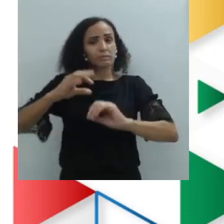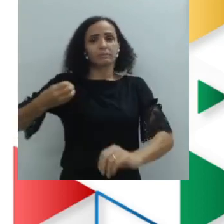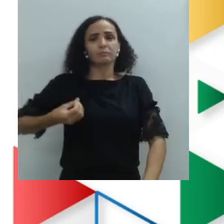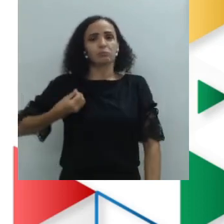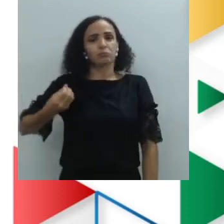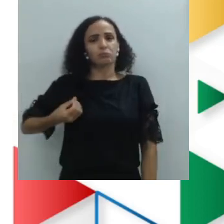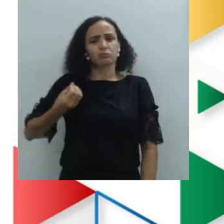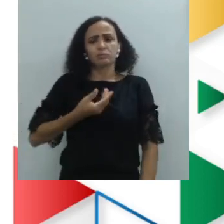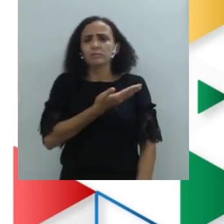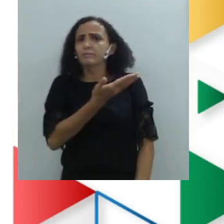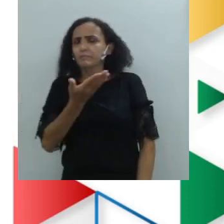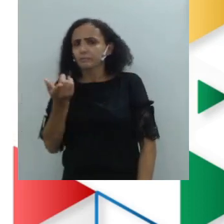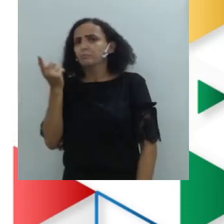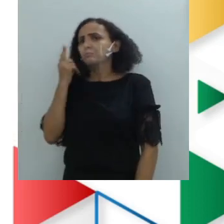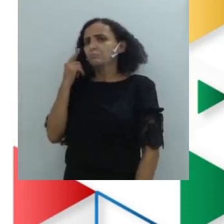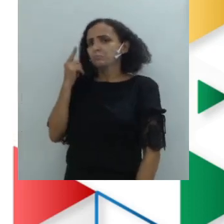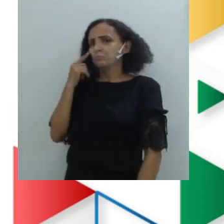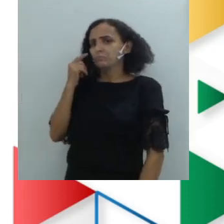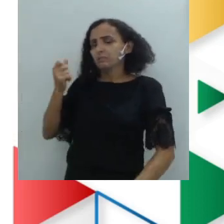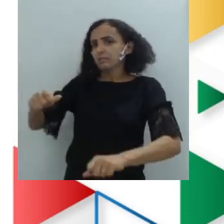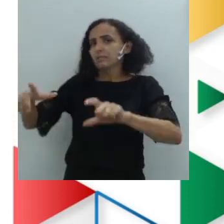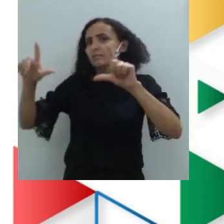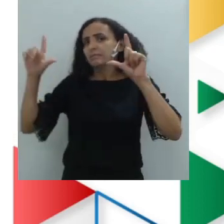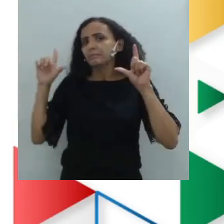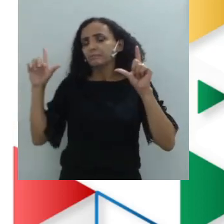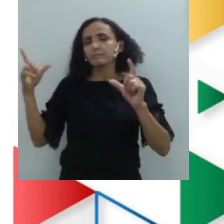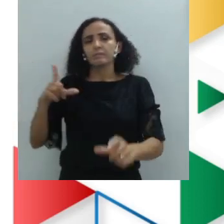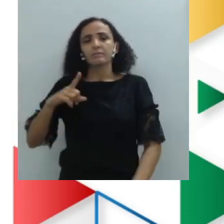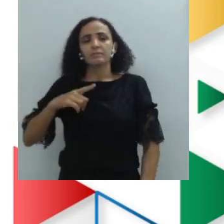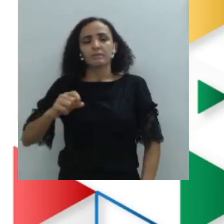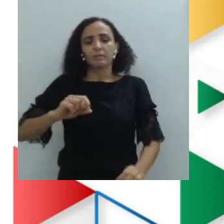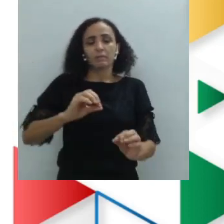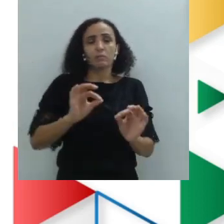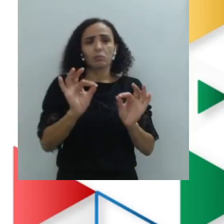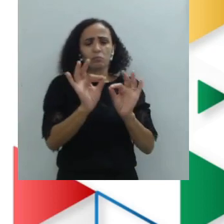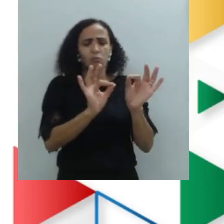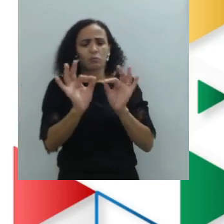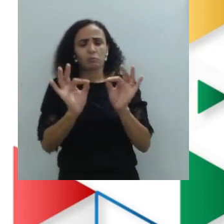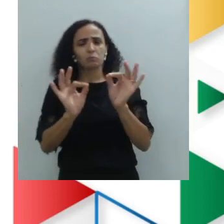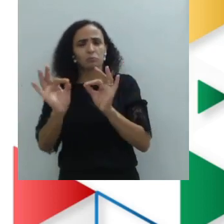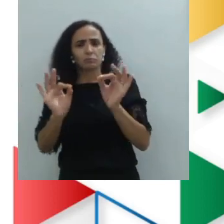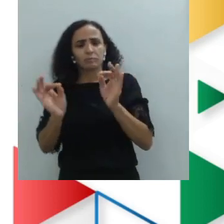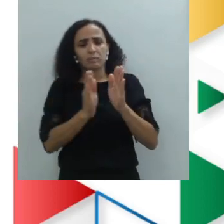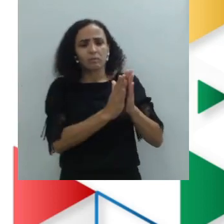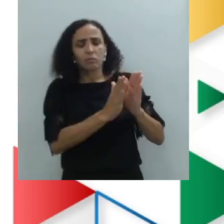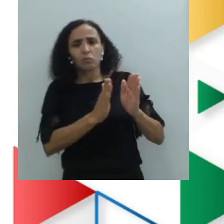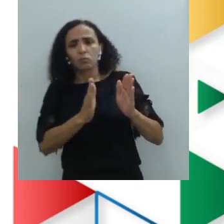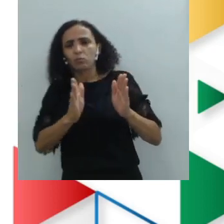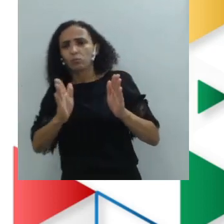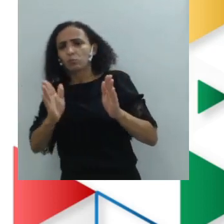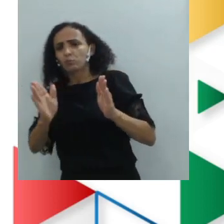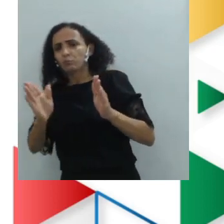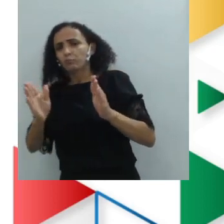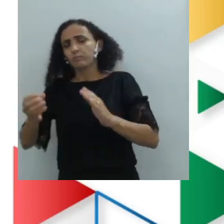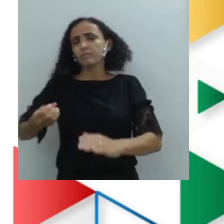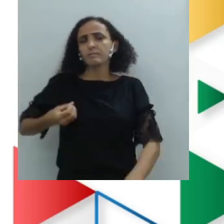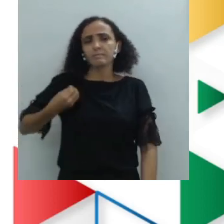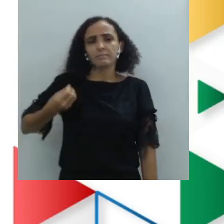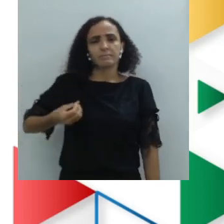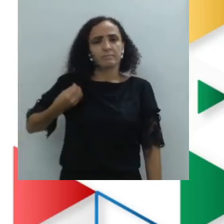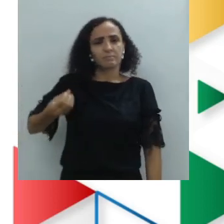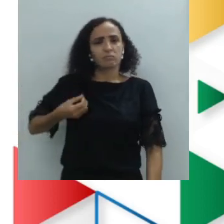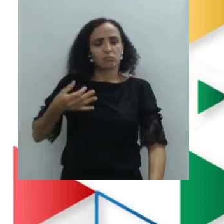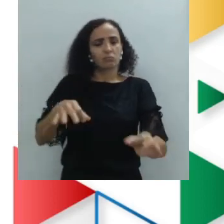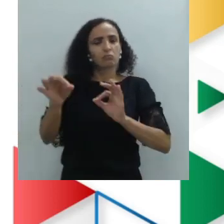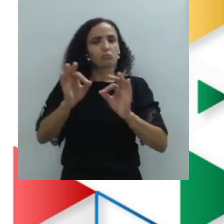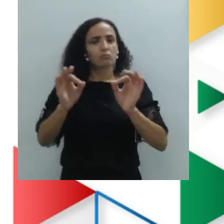vivos. Como nós podemos observar, existe um ciclo do início até um desfecho onde os níveis de